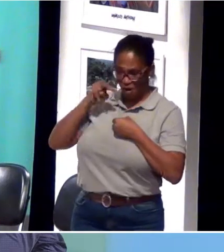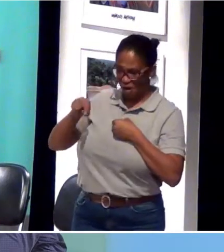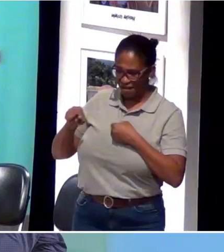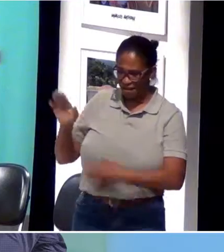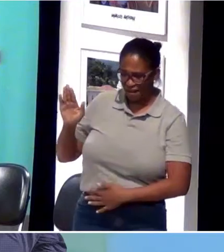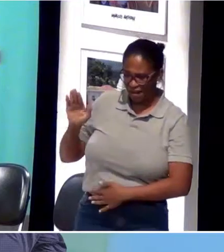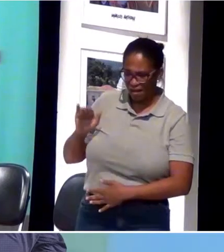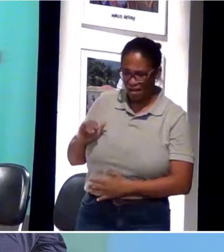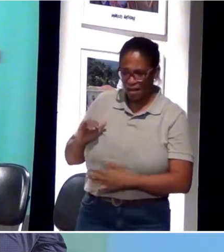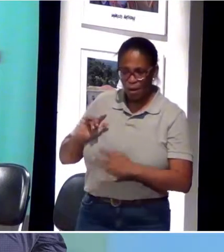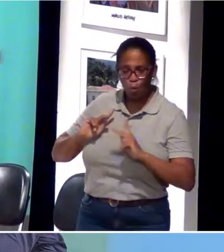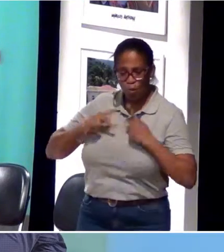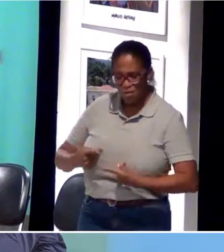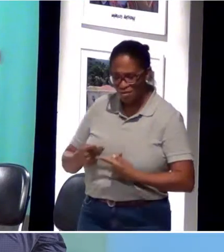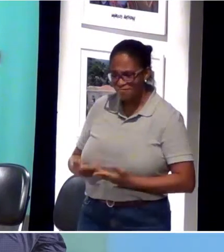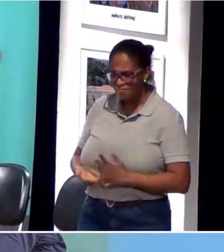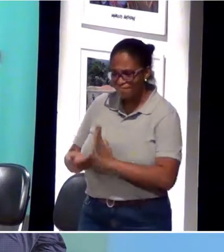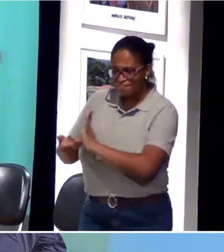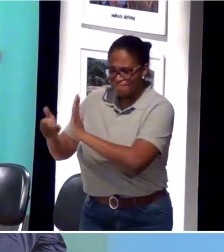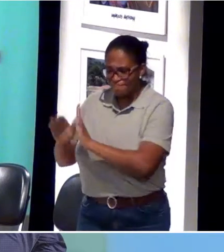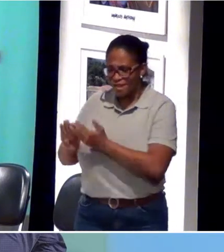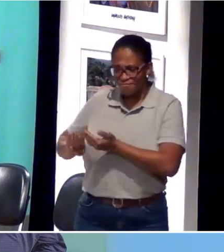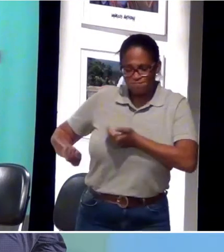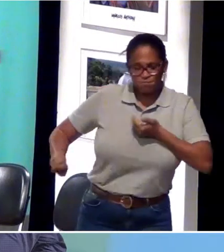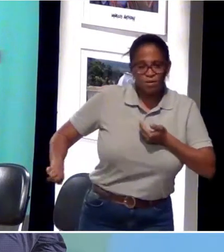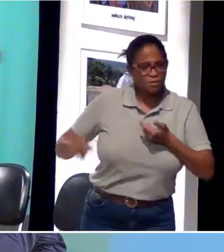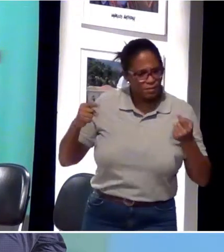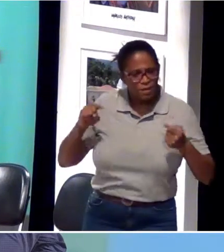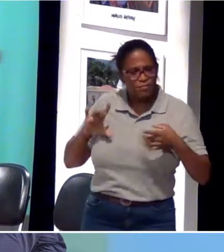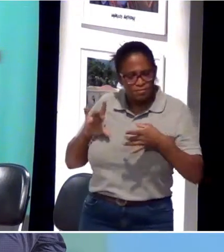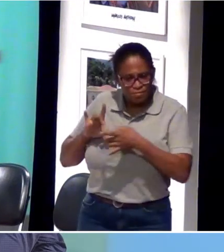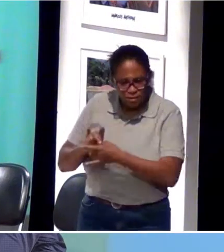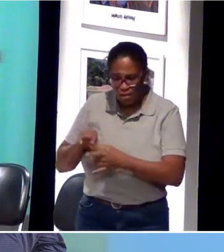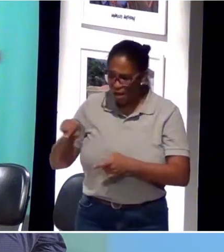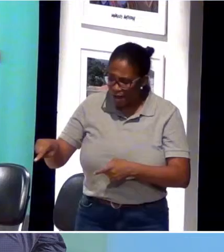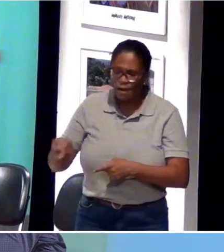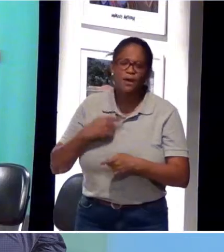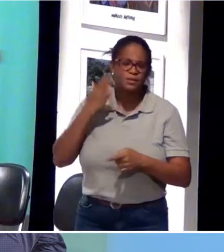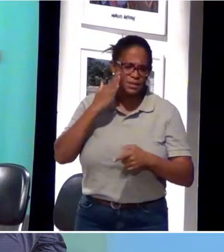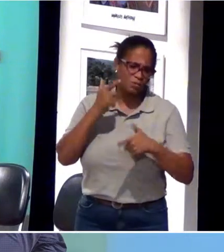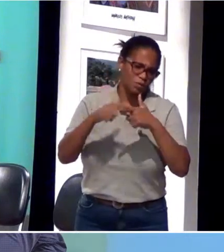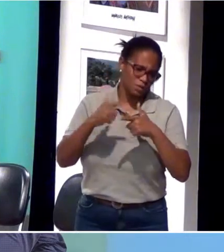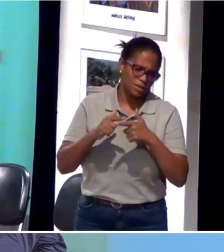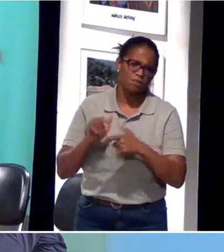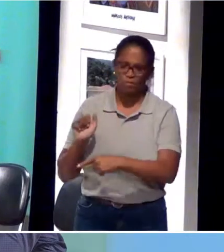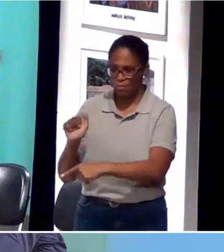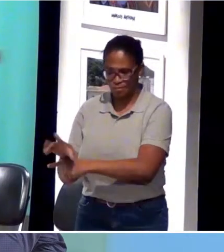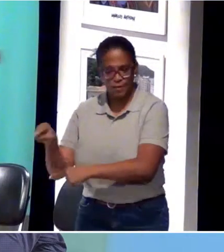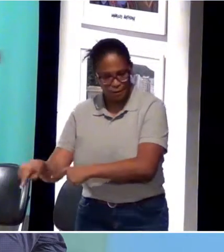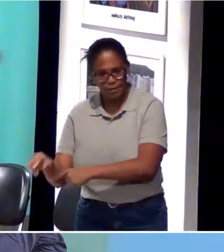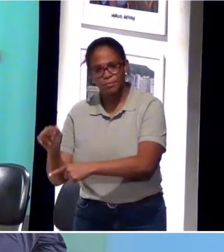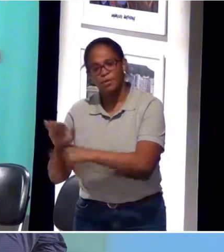menino? Como é que a gente consegue romper com essa lógica da situação irregular, que é a lógica que vai estar